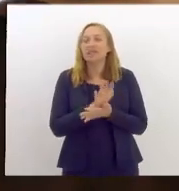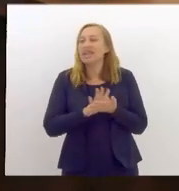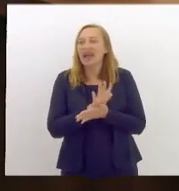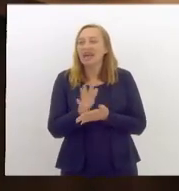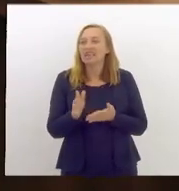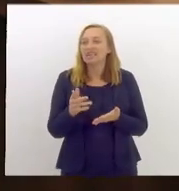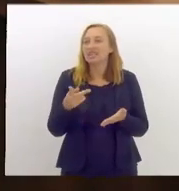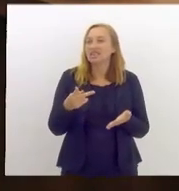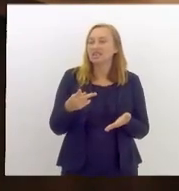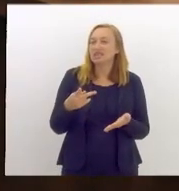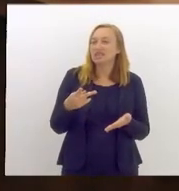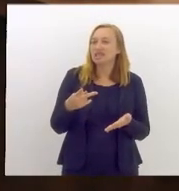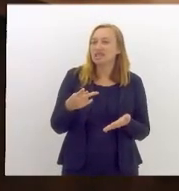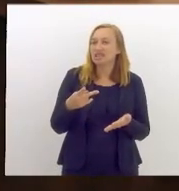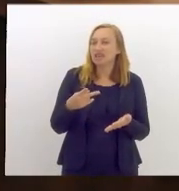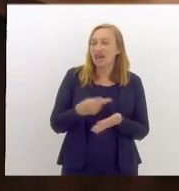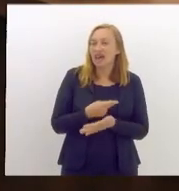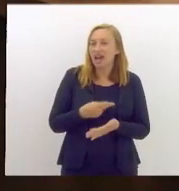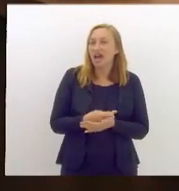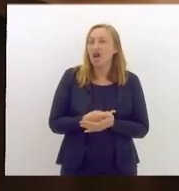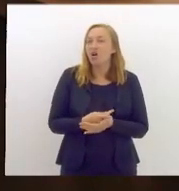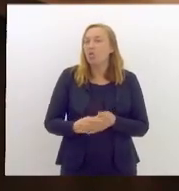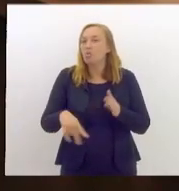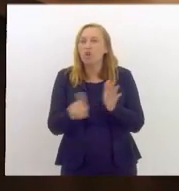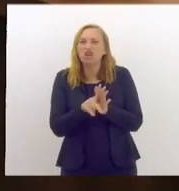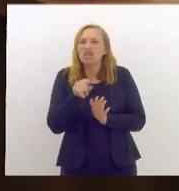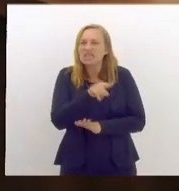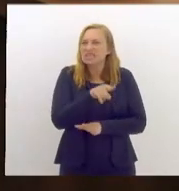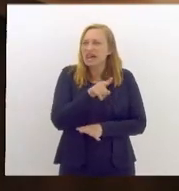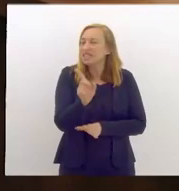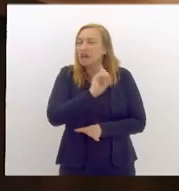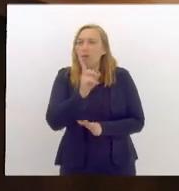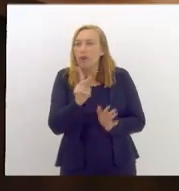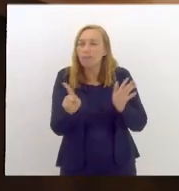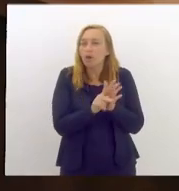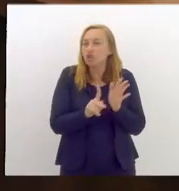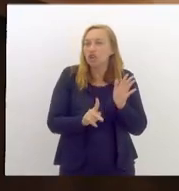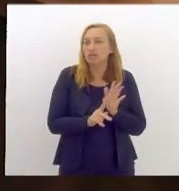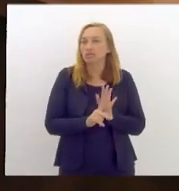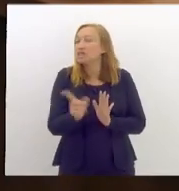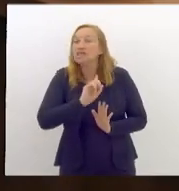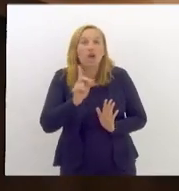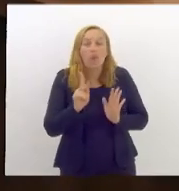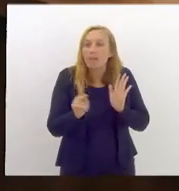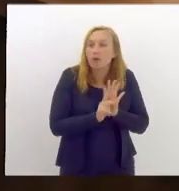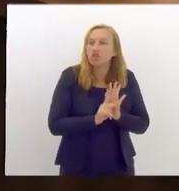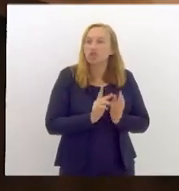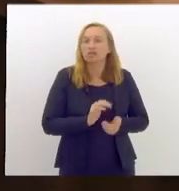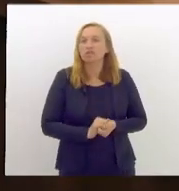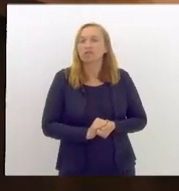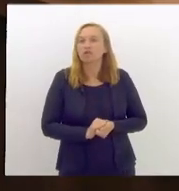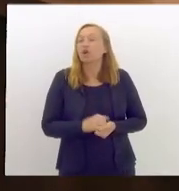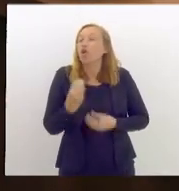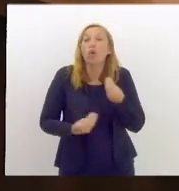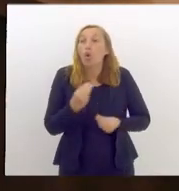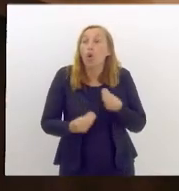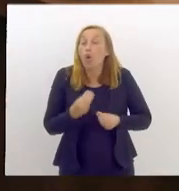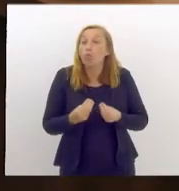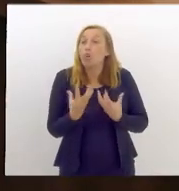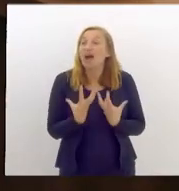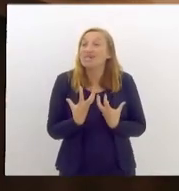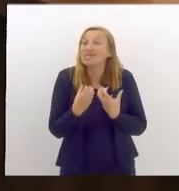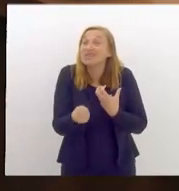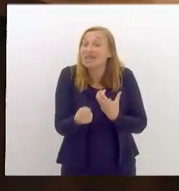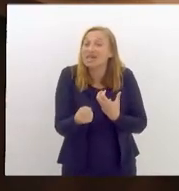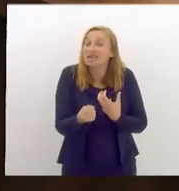correto não podia um projeto isso daqui não é projeto não é projeto como é que se